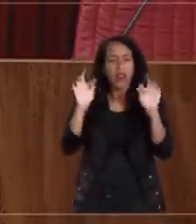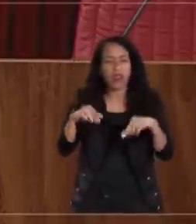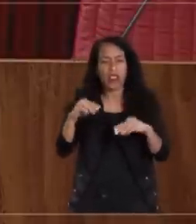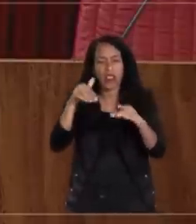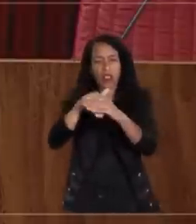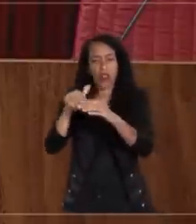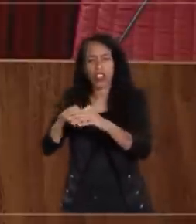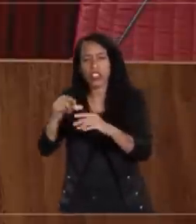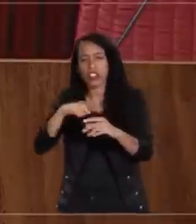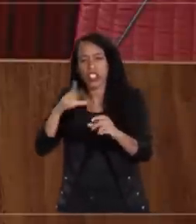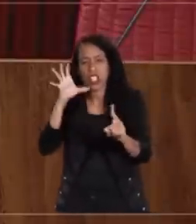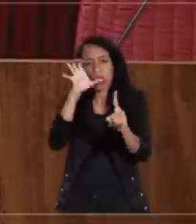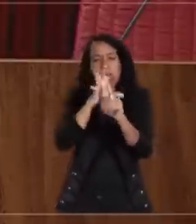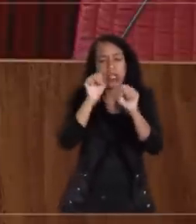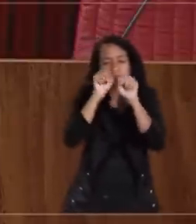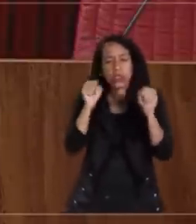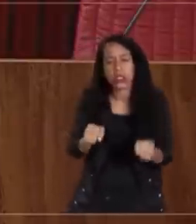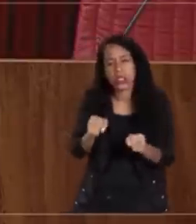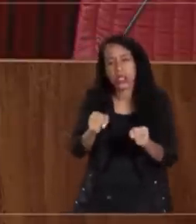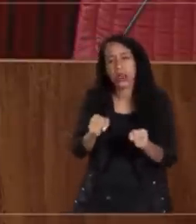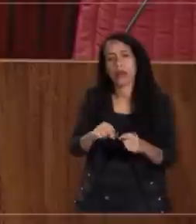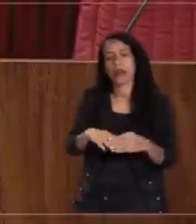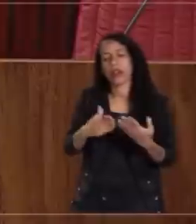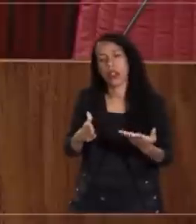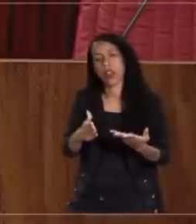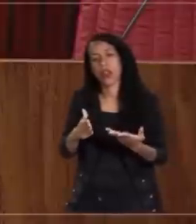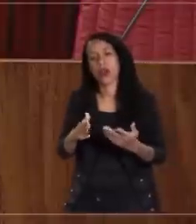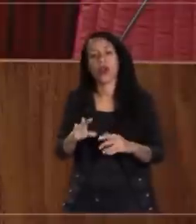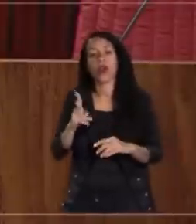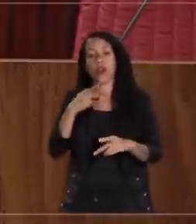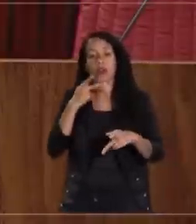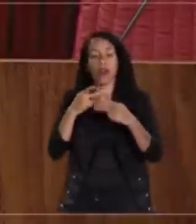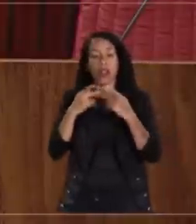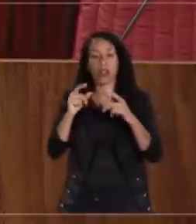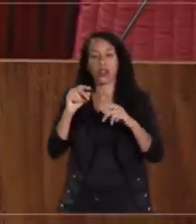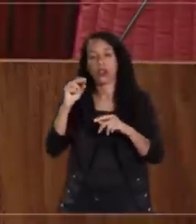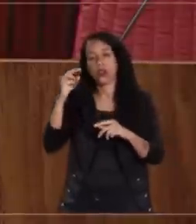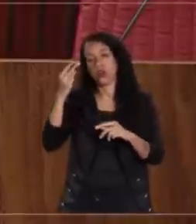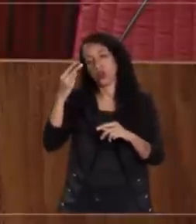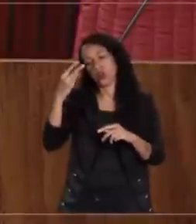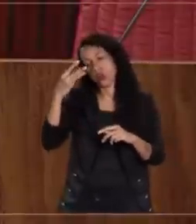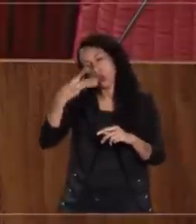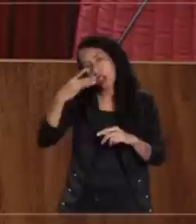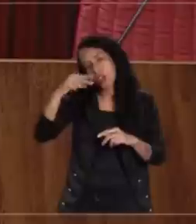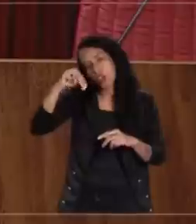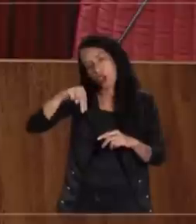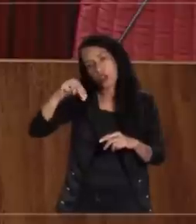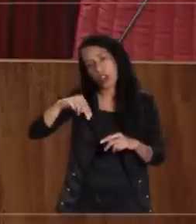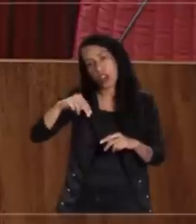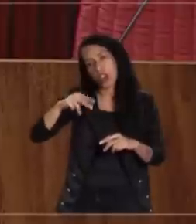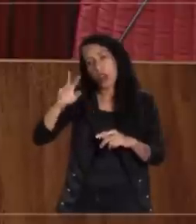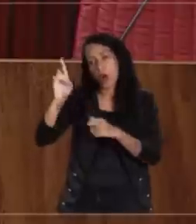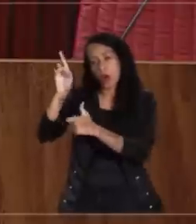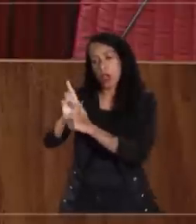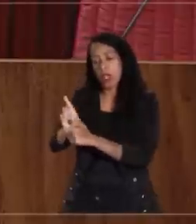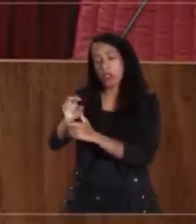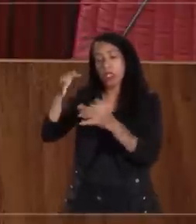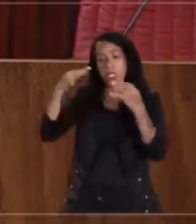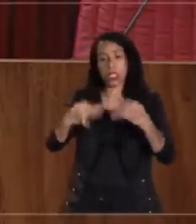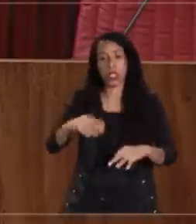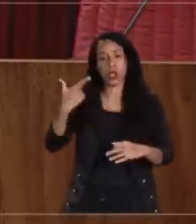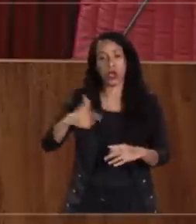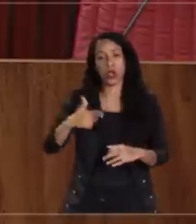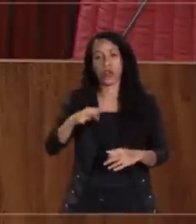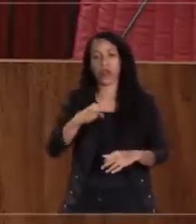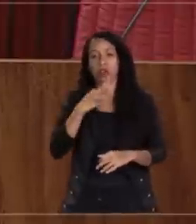se mantivesse uma linha de ataque ao sistema eleitoral. No tocante à manifestação de 3 de novembro, embora o relator esteja correto, quando menciona que não